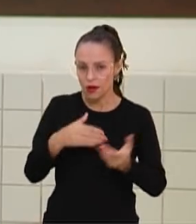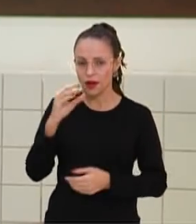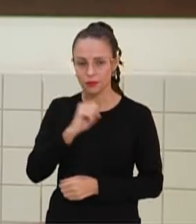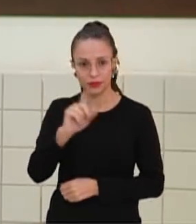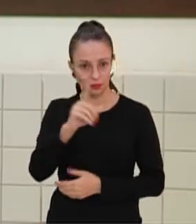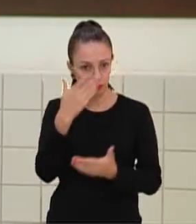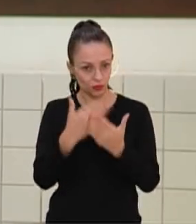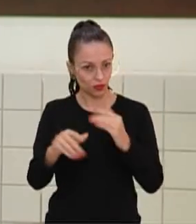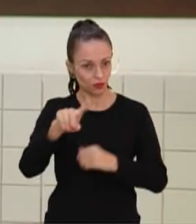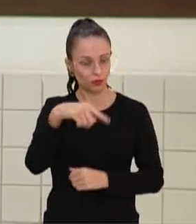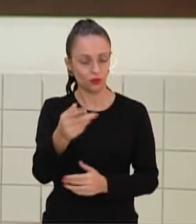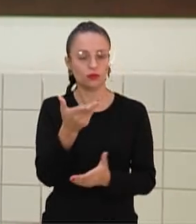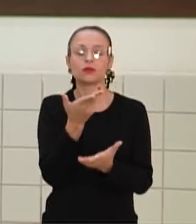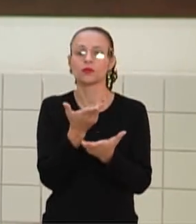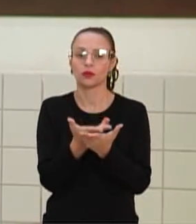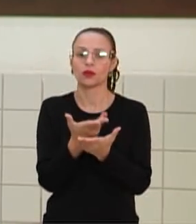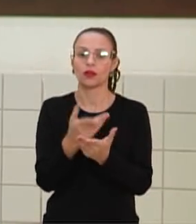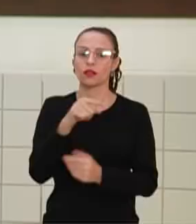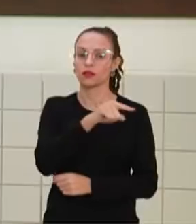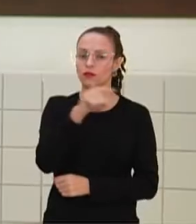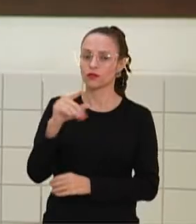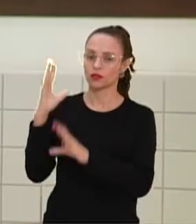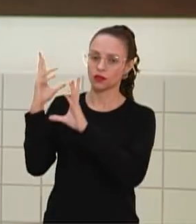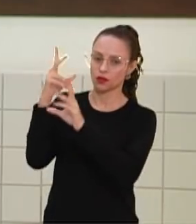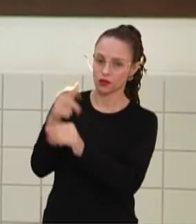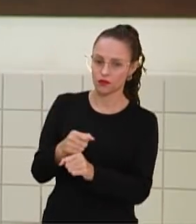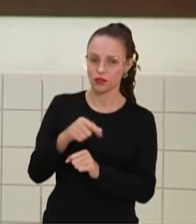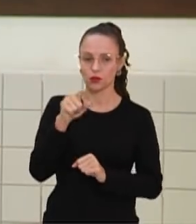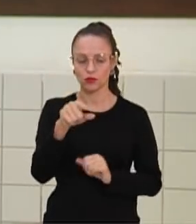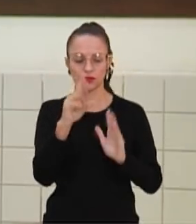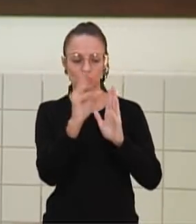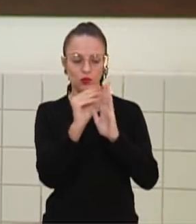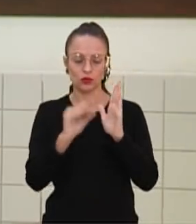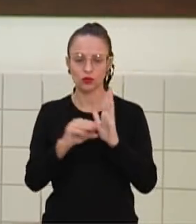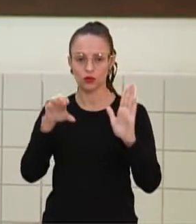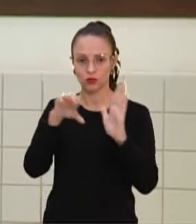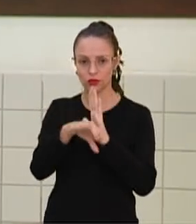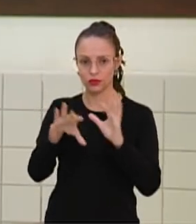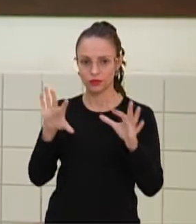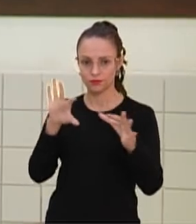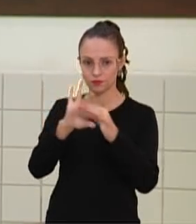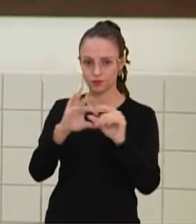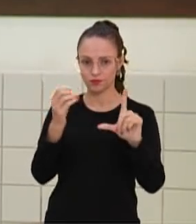não perca a próxima aula para você revisar todo esse conceito de